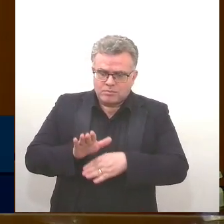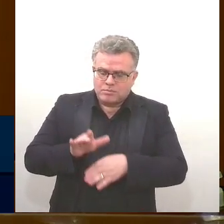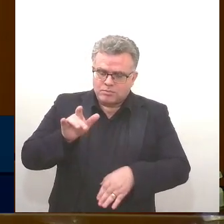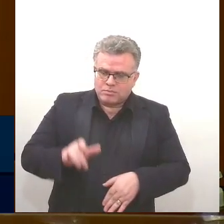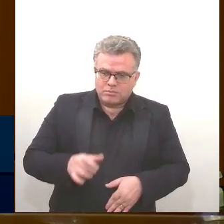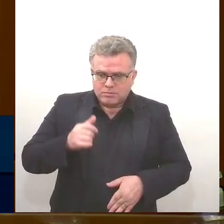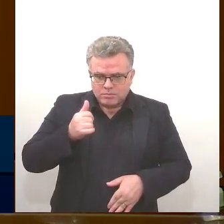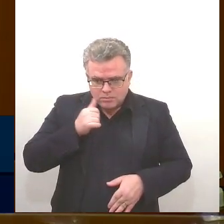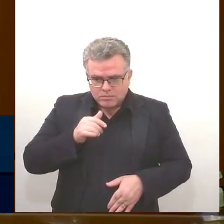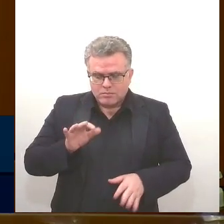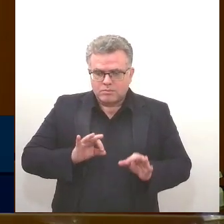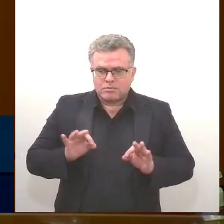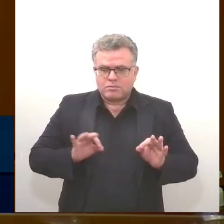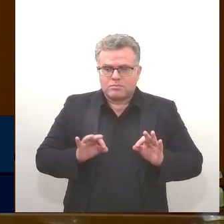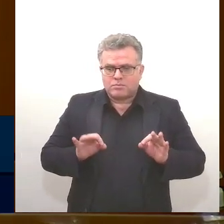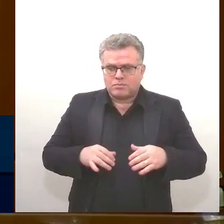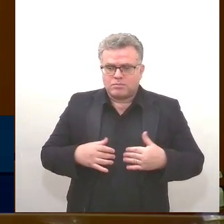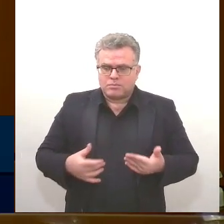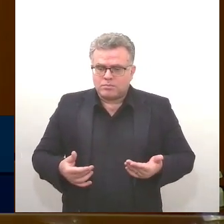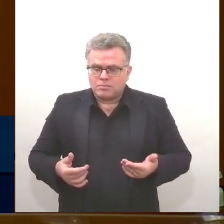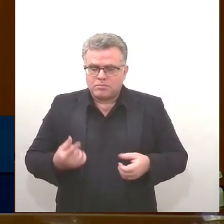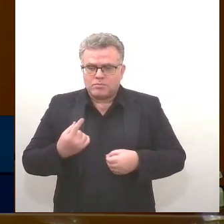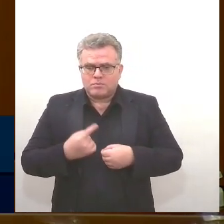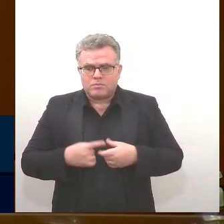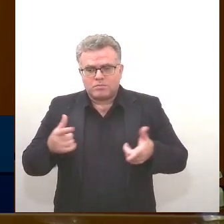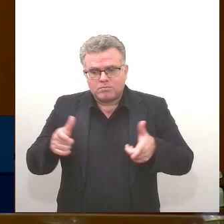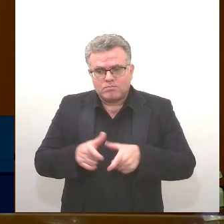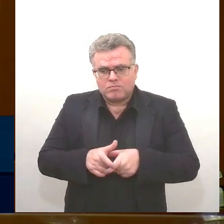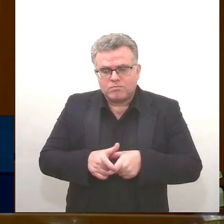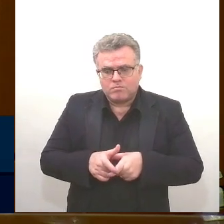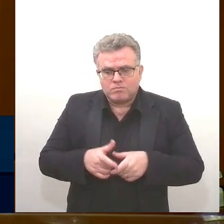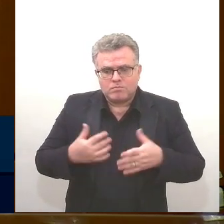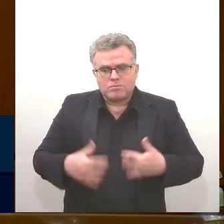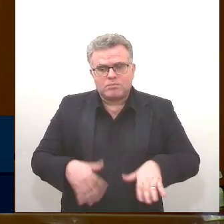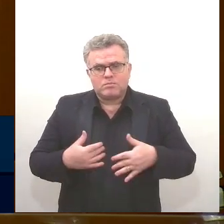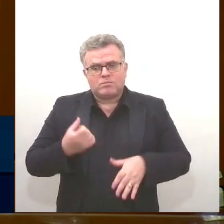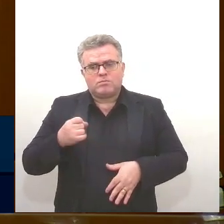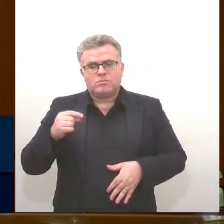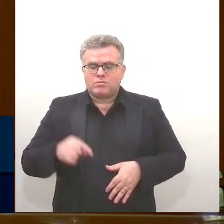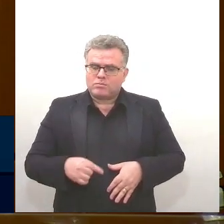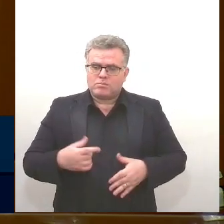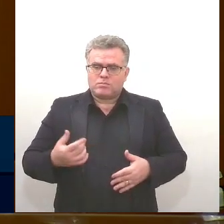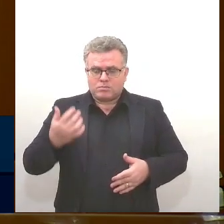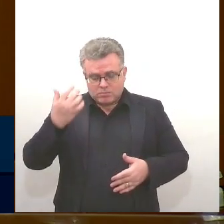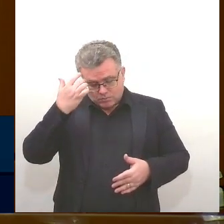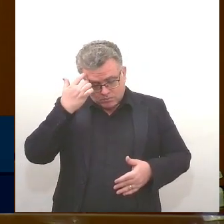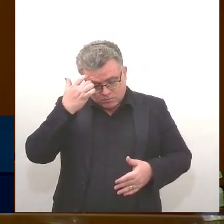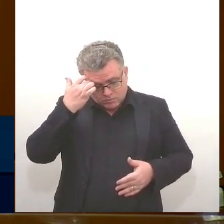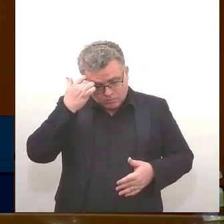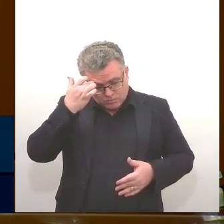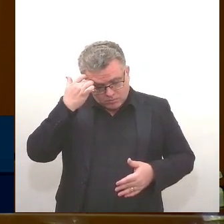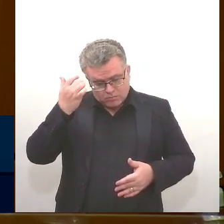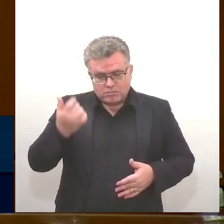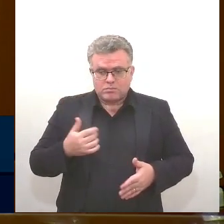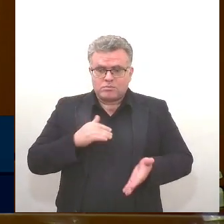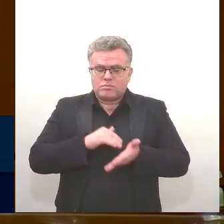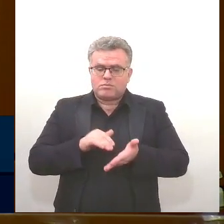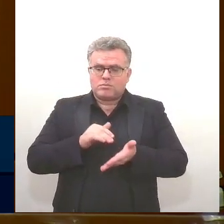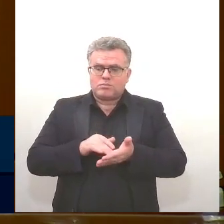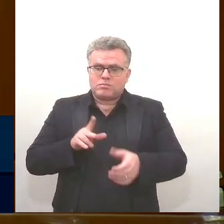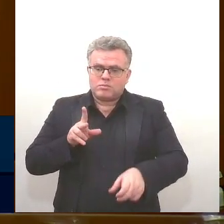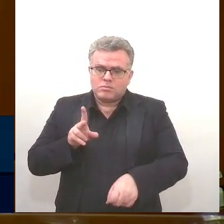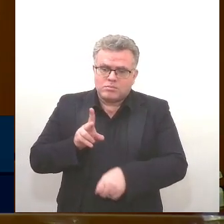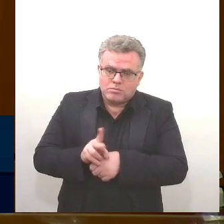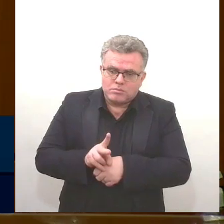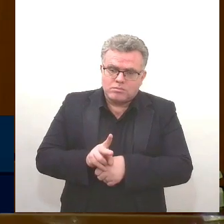do interior do Estado de Sergipe e não existe uma secretaria que possa defender os interesses das